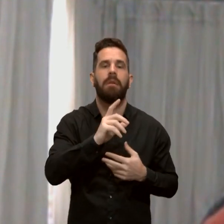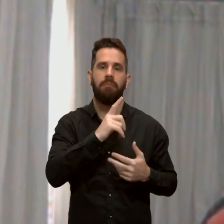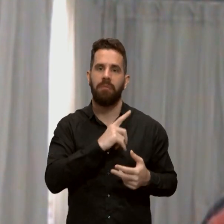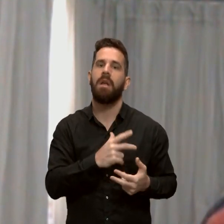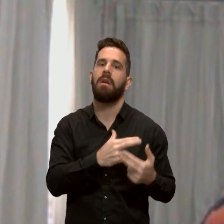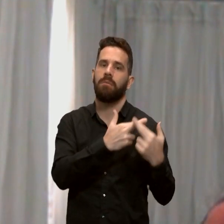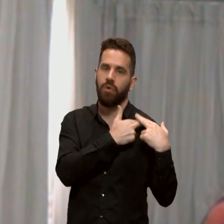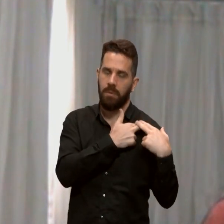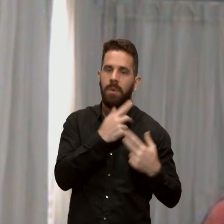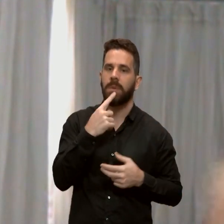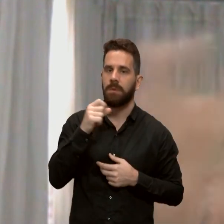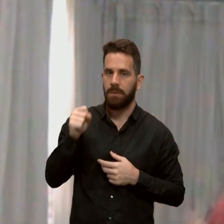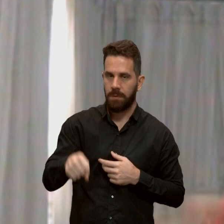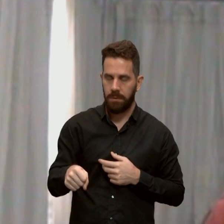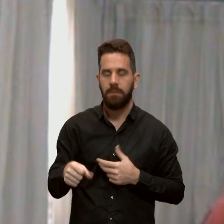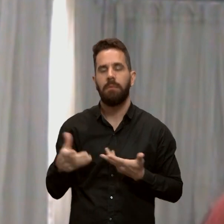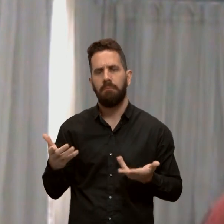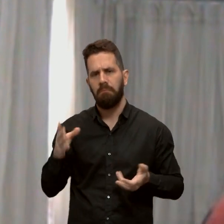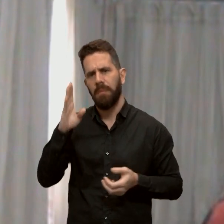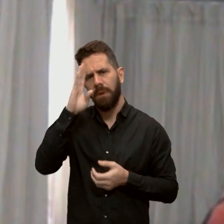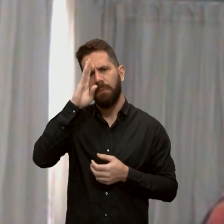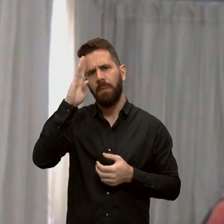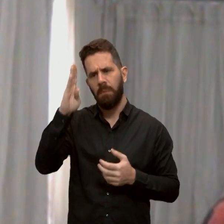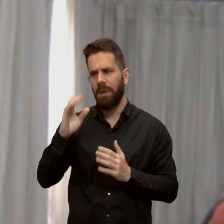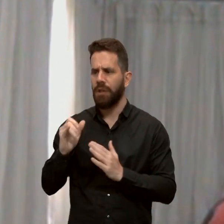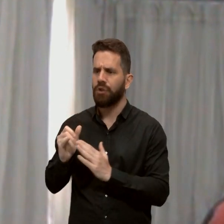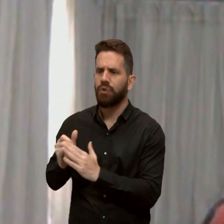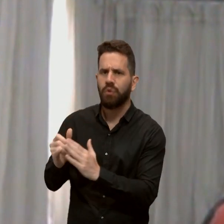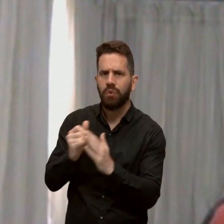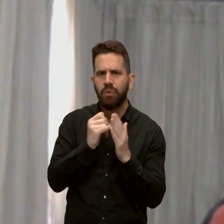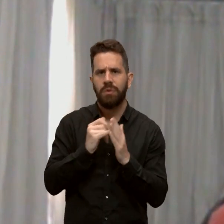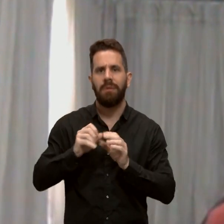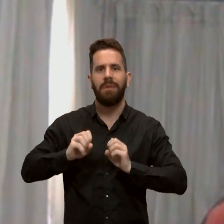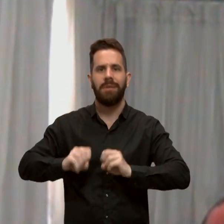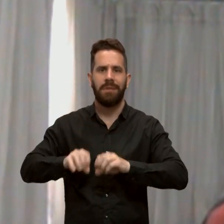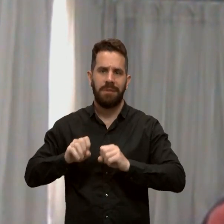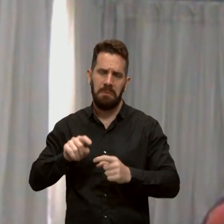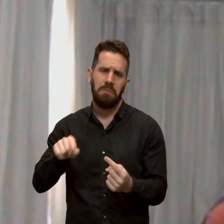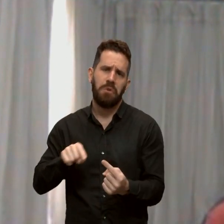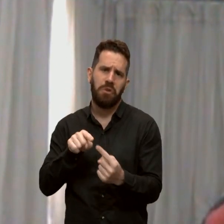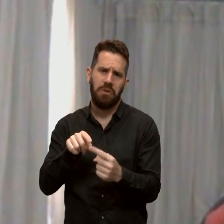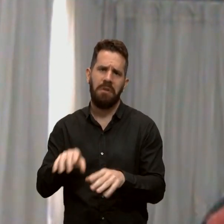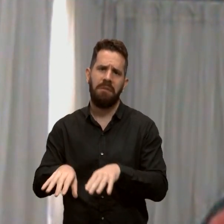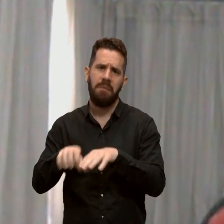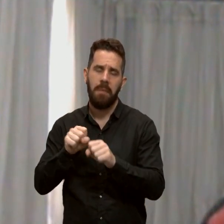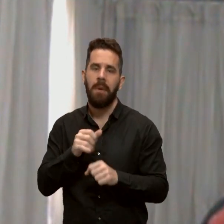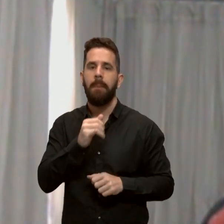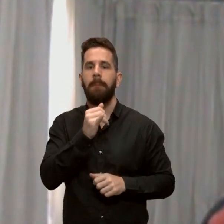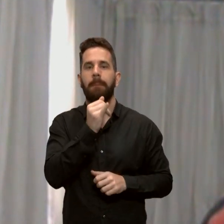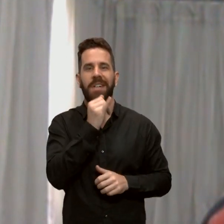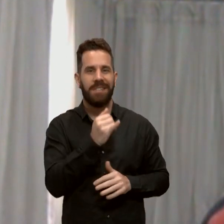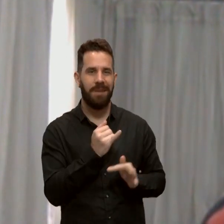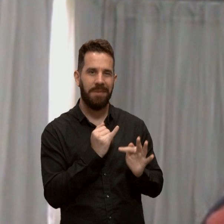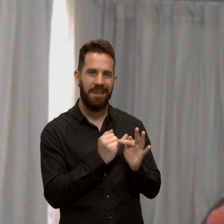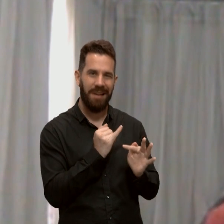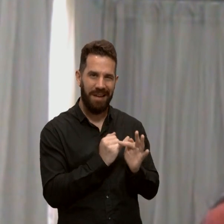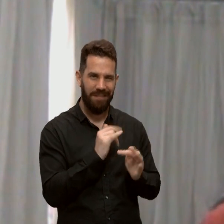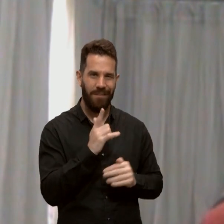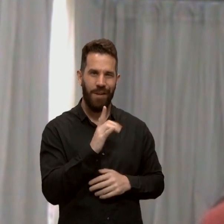área, né? Sobretudo, as instituições de ensino trabalham, sobretudo, com formação. Então, o IF Goiânia, que a Janaína está